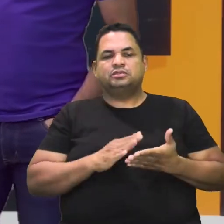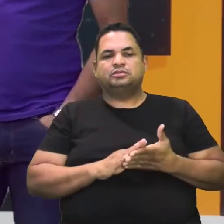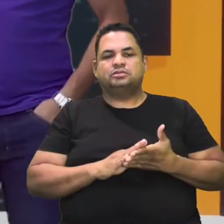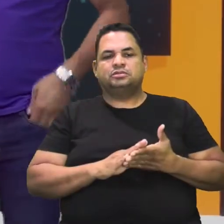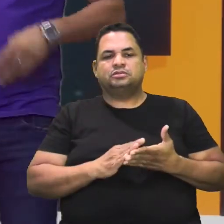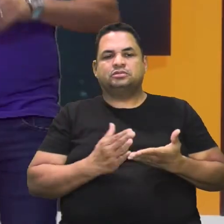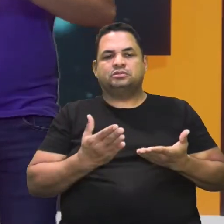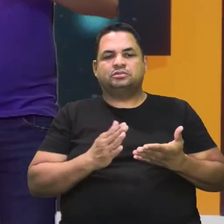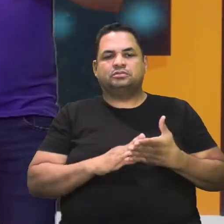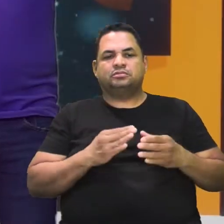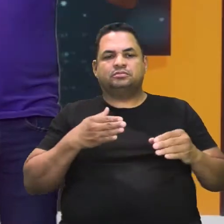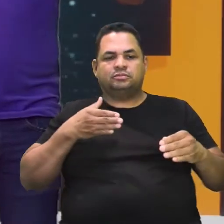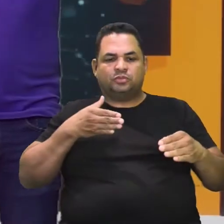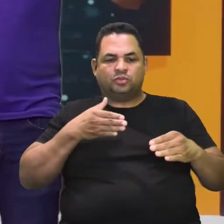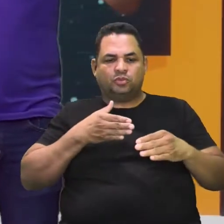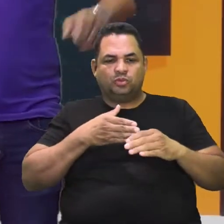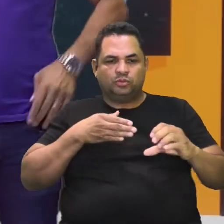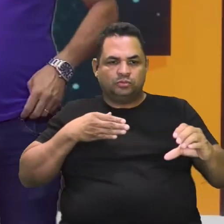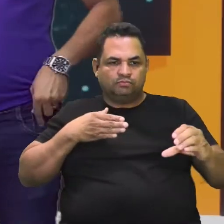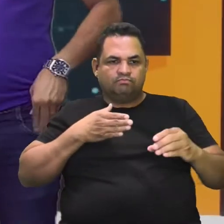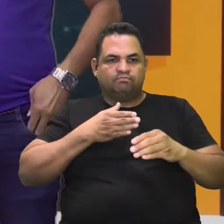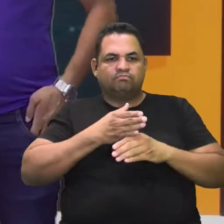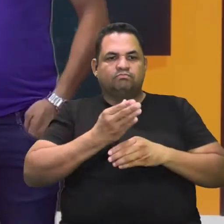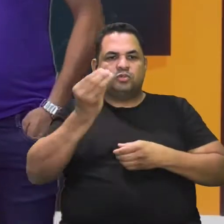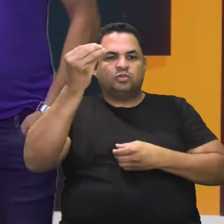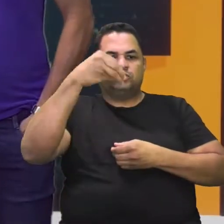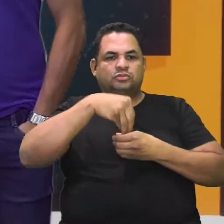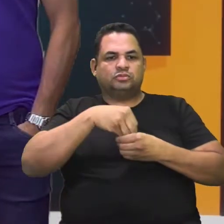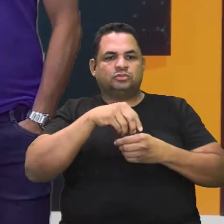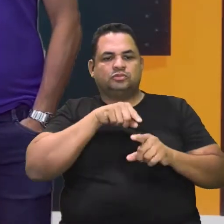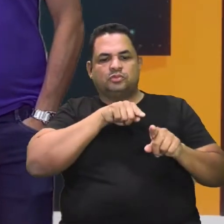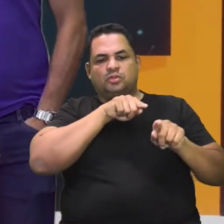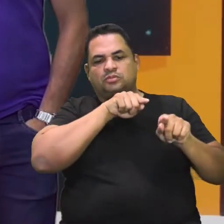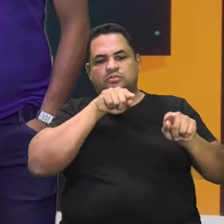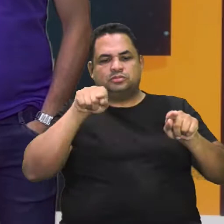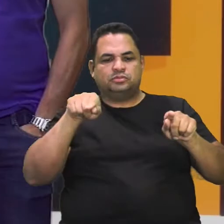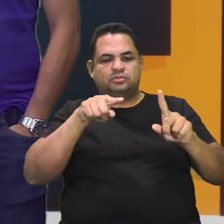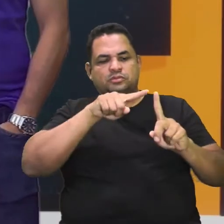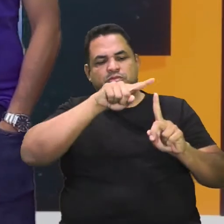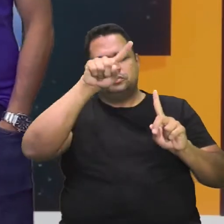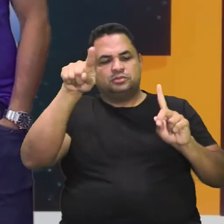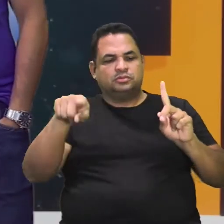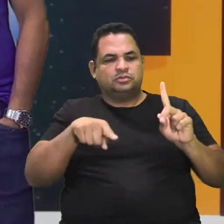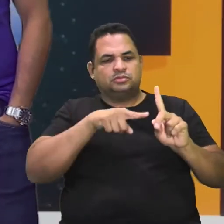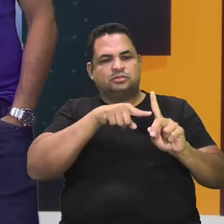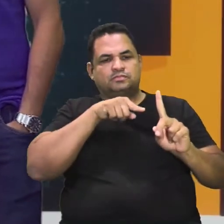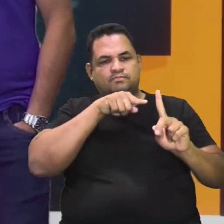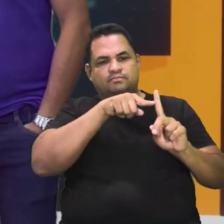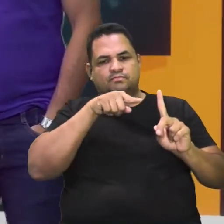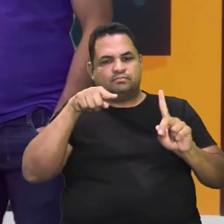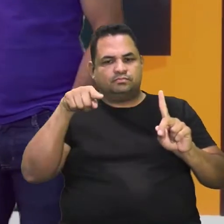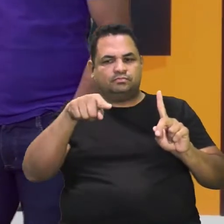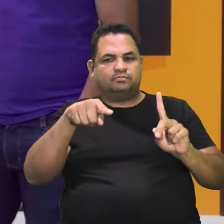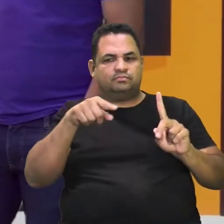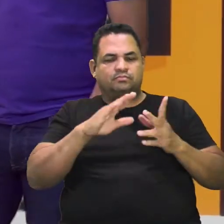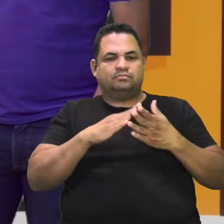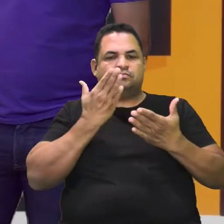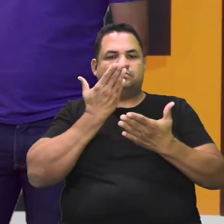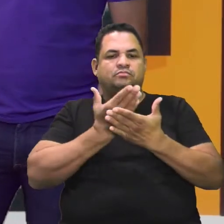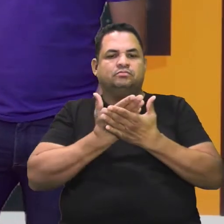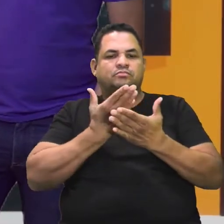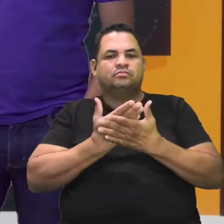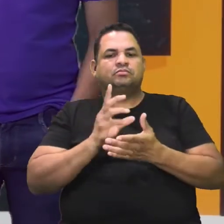passa por dentro da circunferência, atravessando e toca em 2 pontos, né? Mas claro, a gente vai estudar